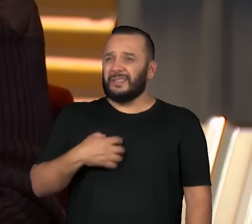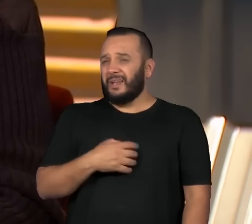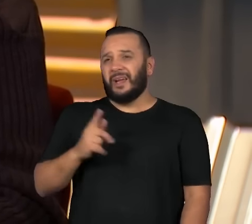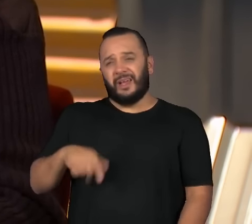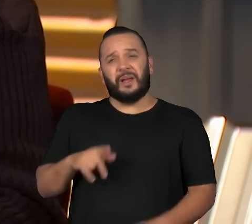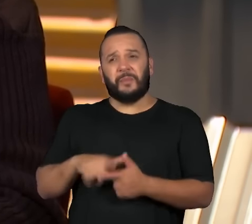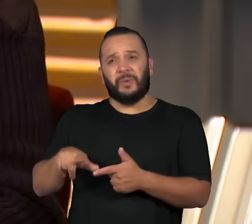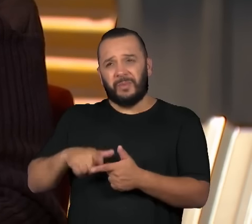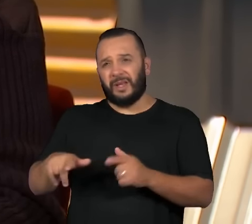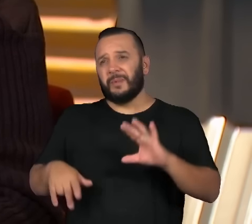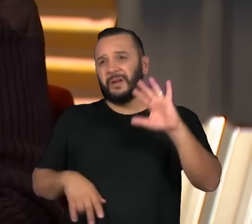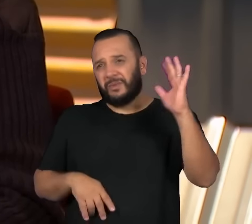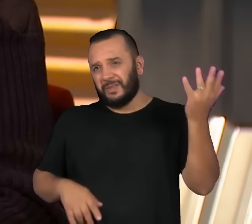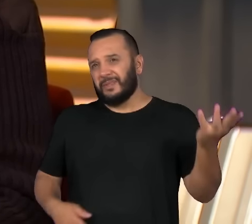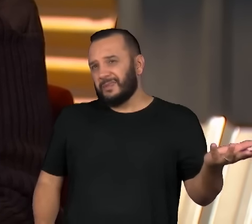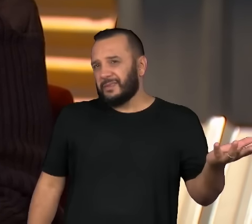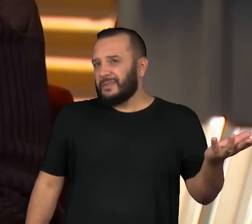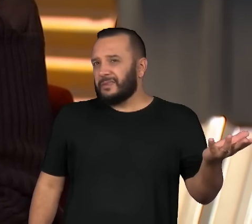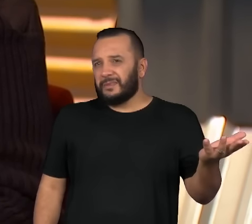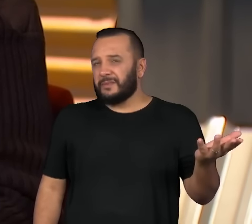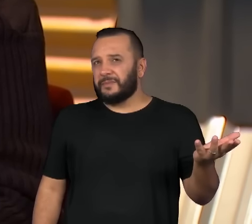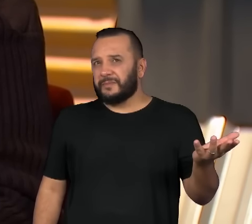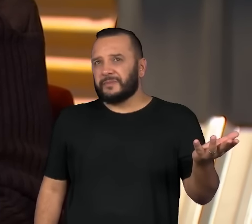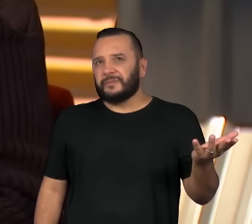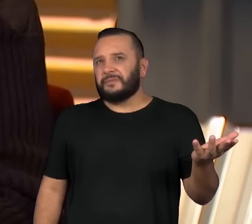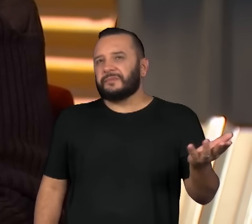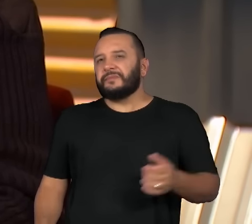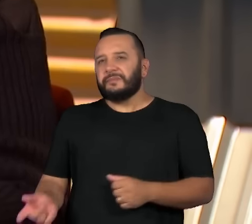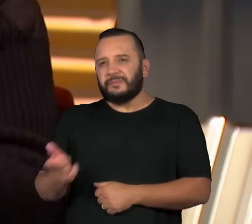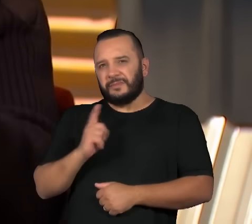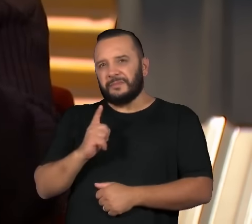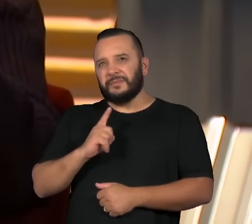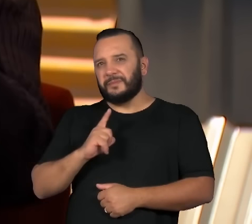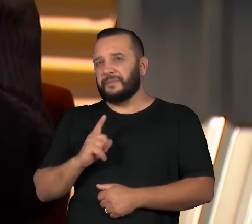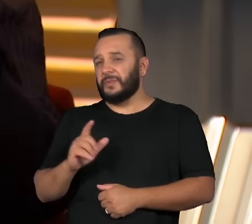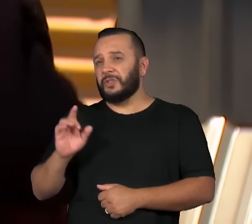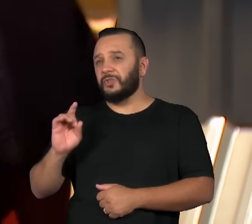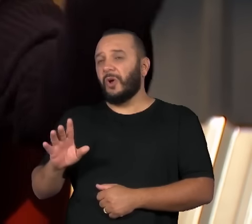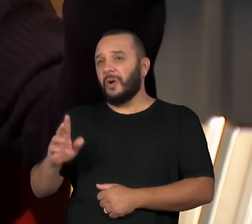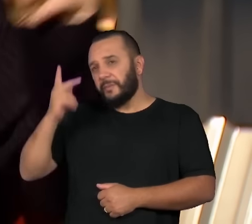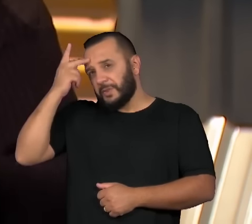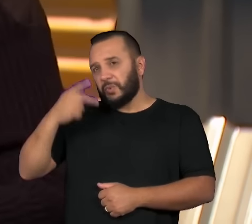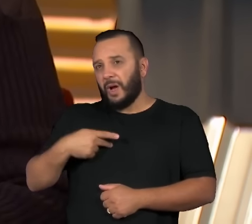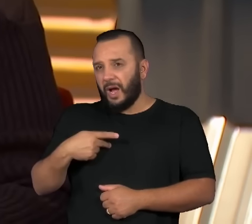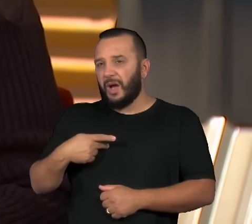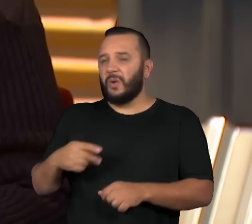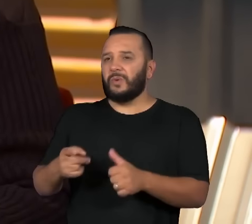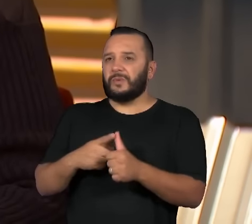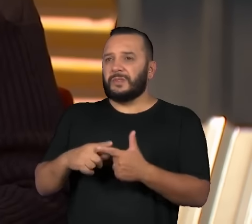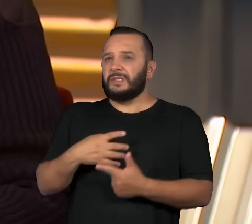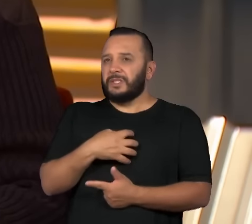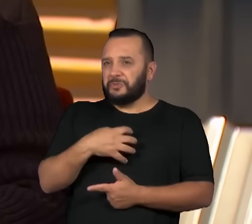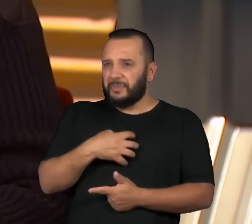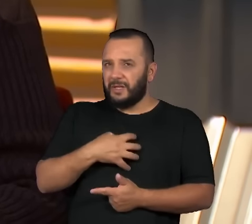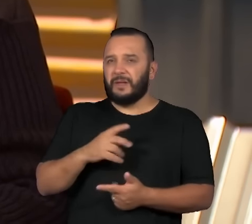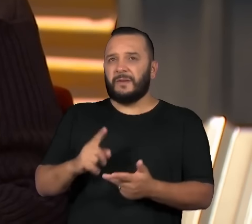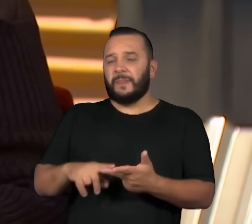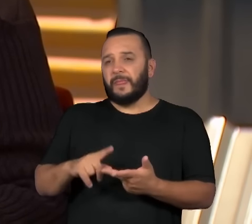coisa, né? Tem a ver com um monte de coisa, não é uma coisa só pessoal e sentimental, tem uma coisa a ver com